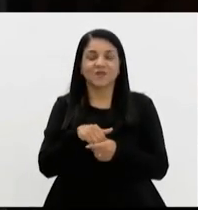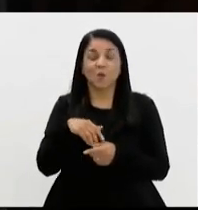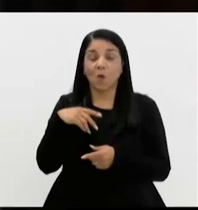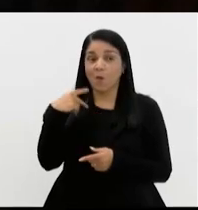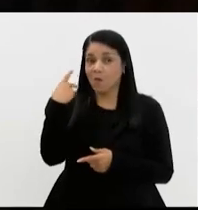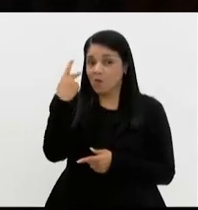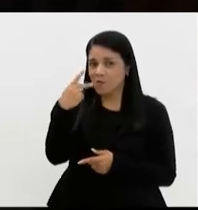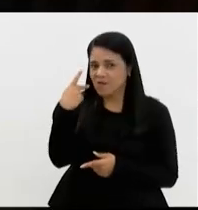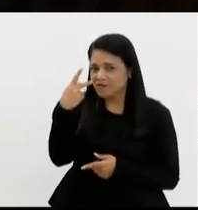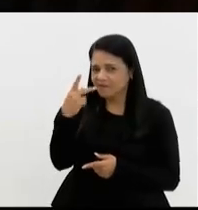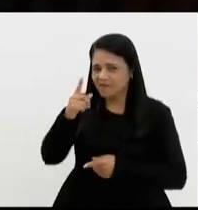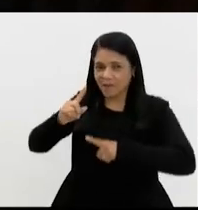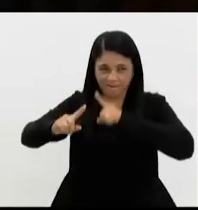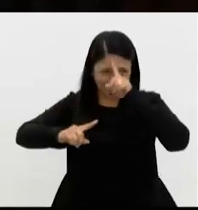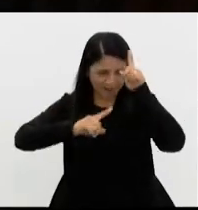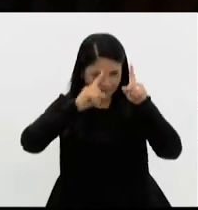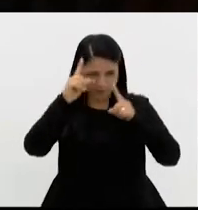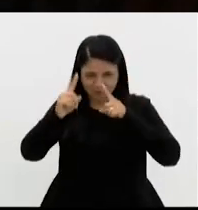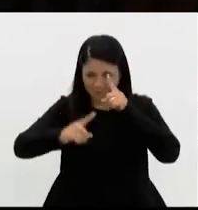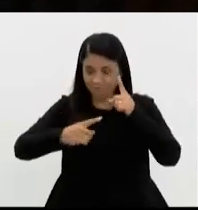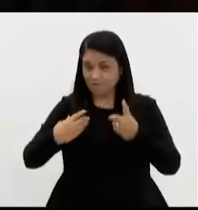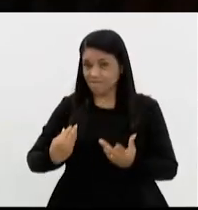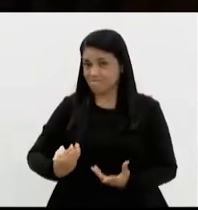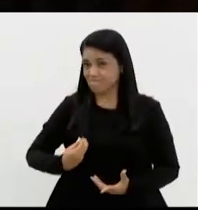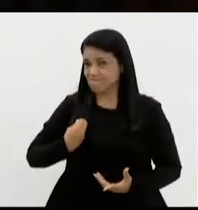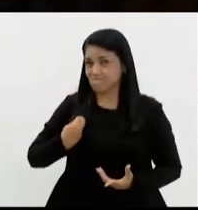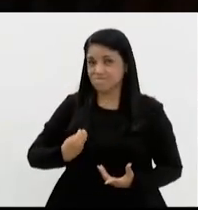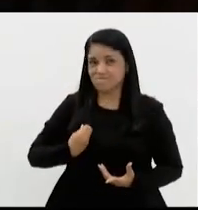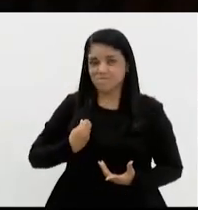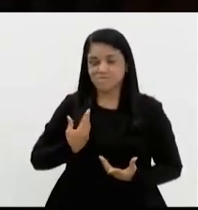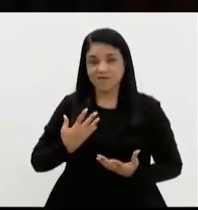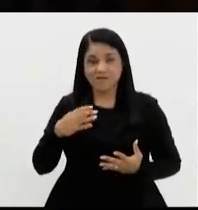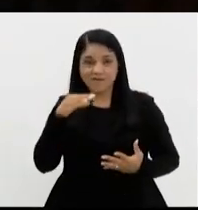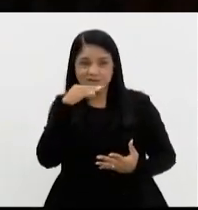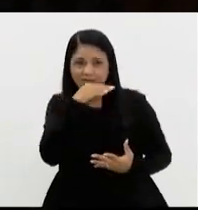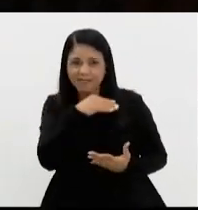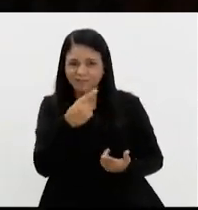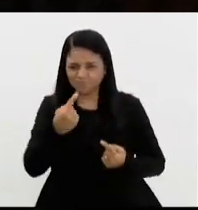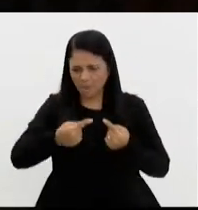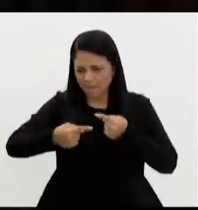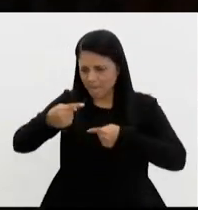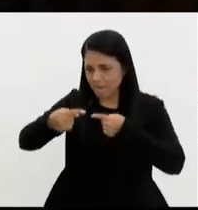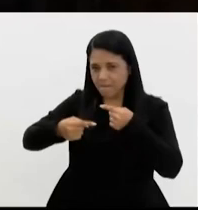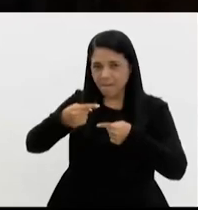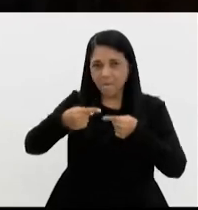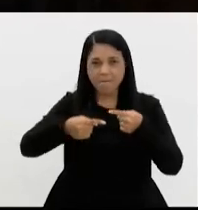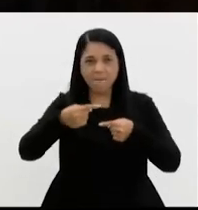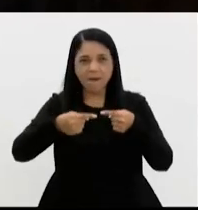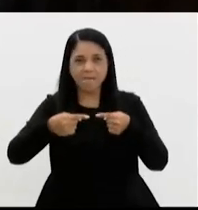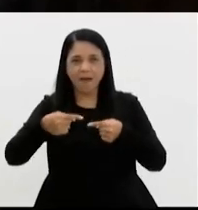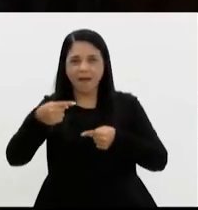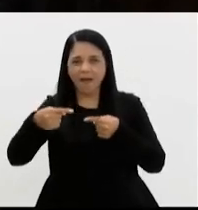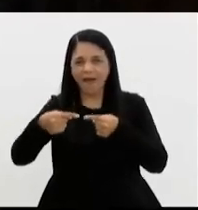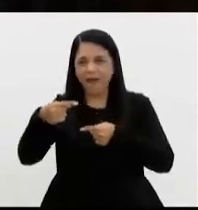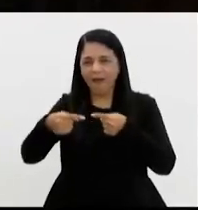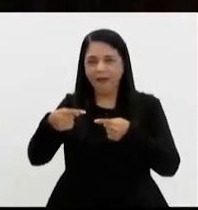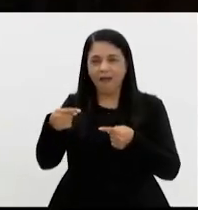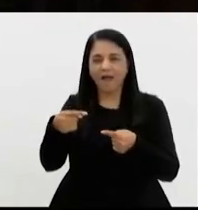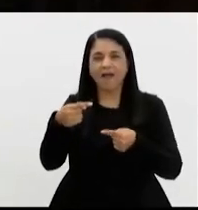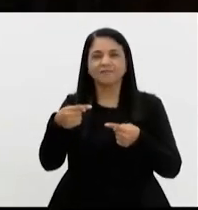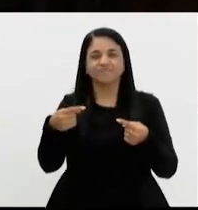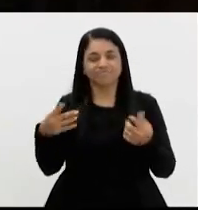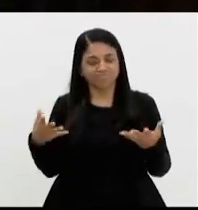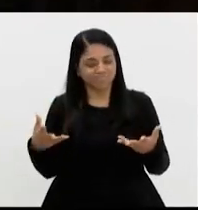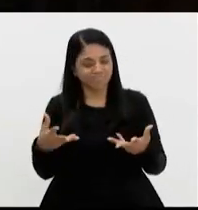criativo demais é Vivo É é quente né Dilene e e isso é que dá o dinamismo e a paixão e a beleza do